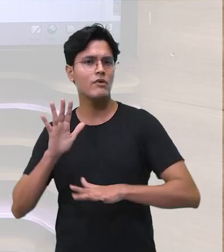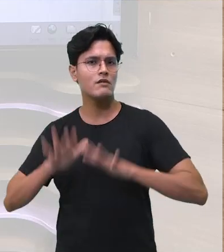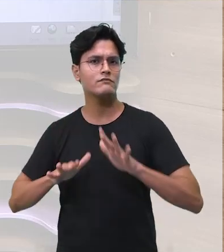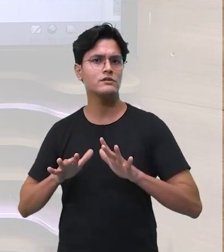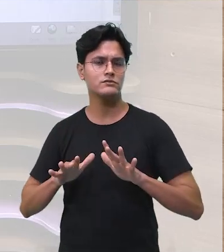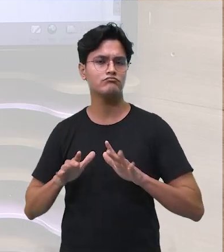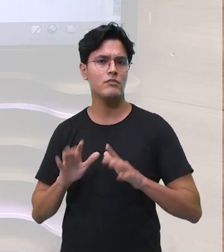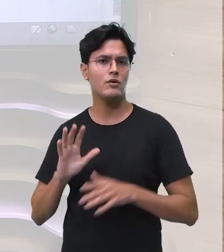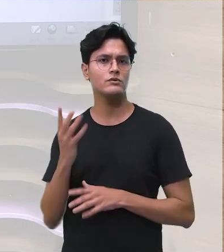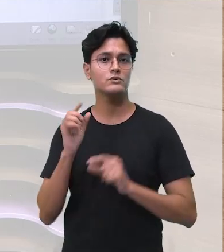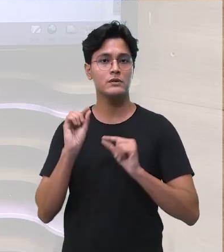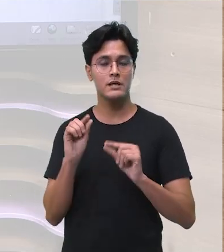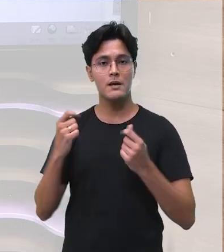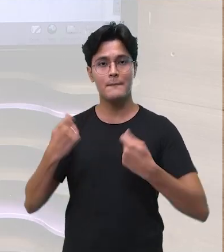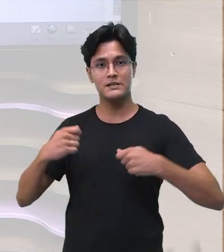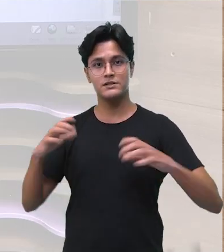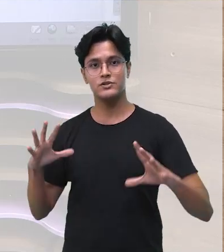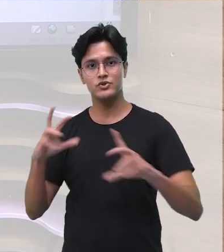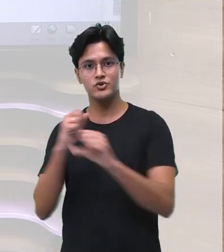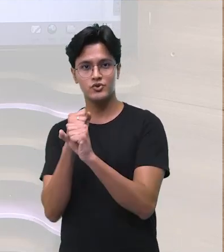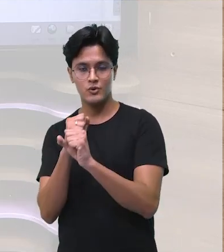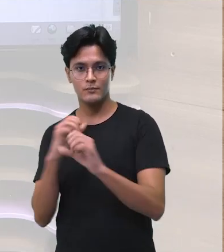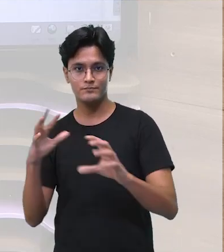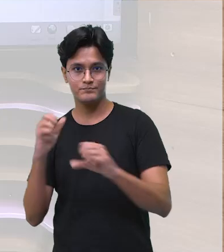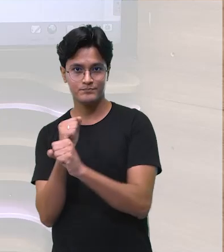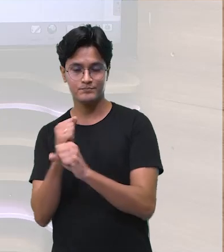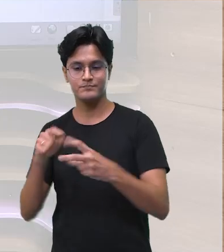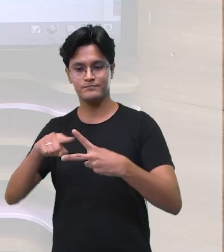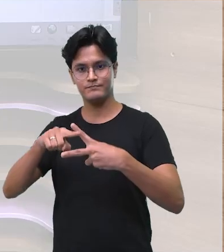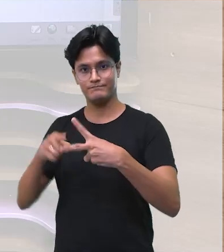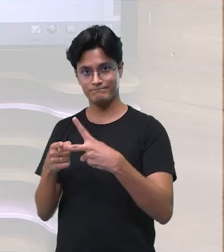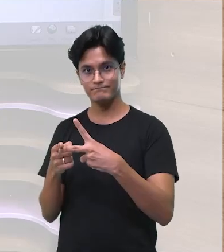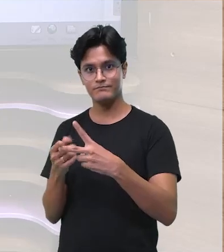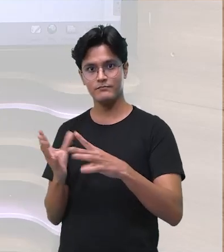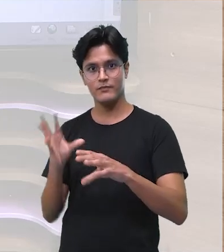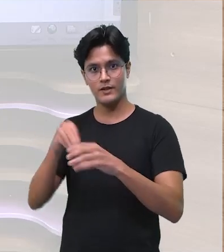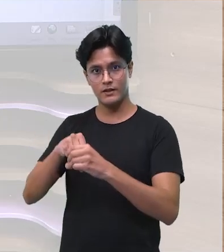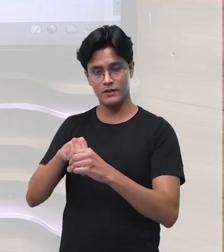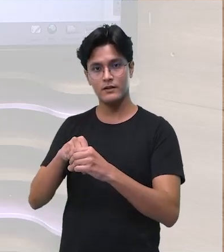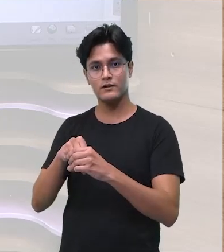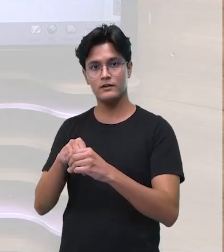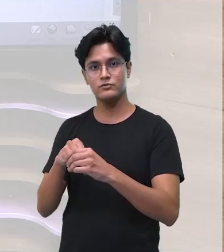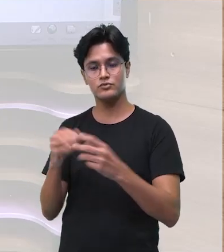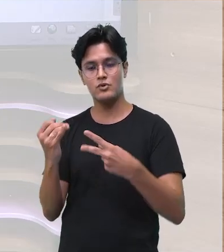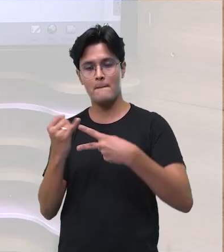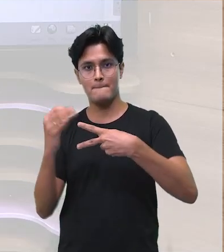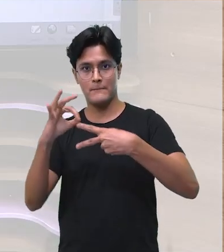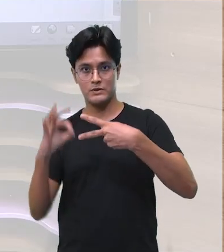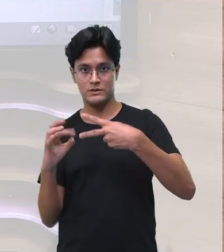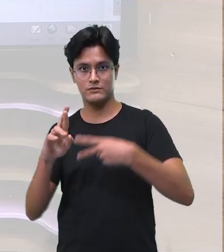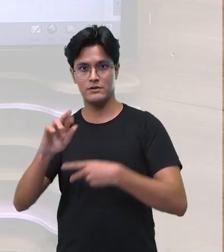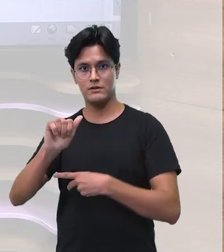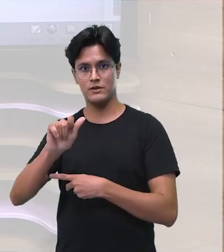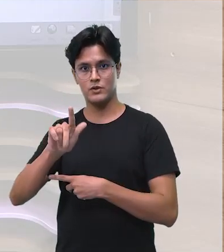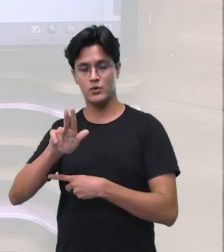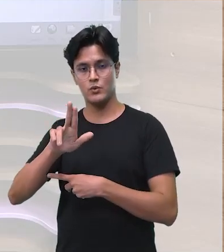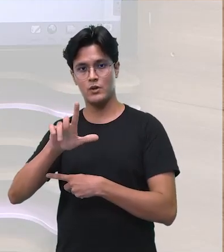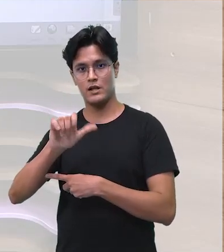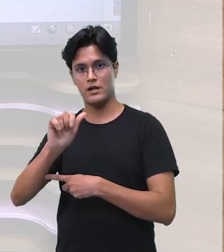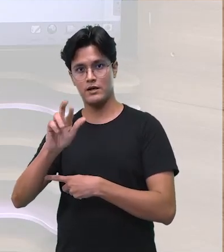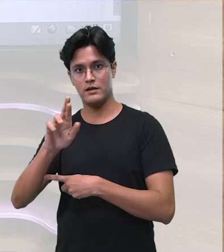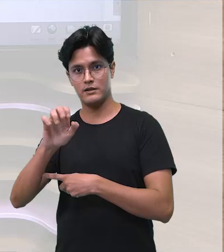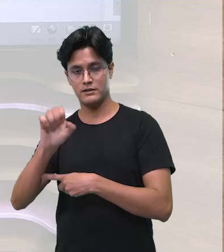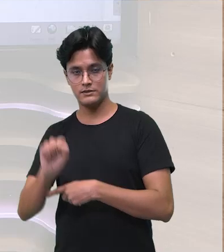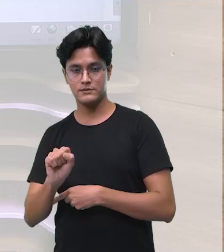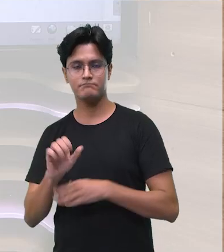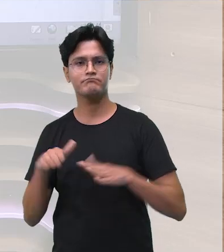pela soma dos ângulos, certo? Porque tem uma expressão, n menos 2 vezes 180. Então, em alguns